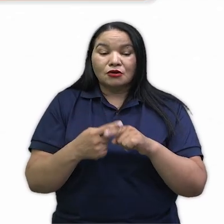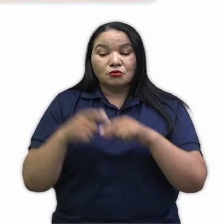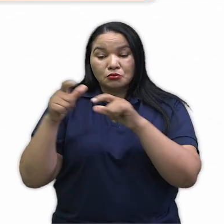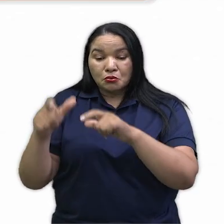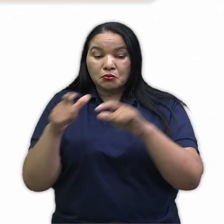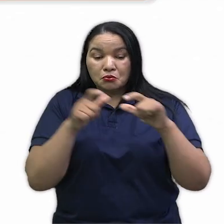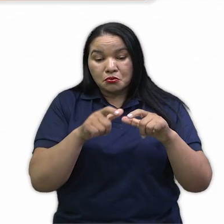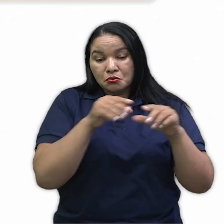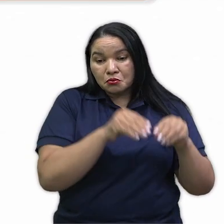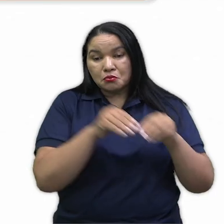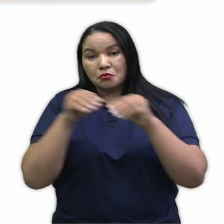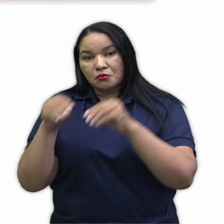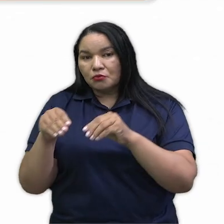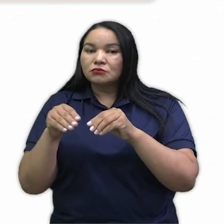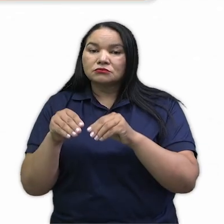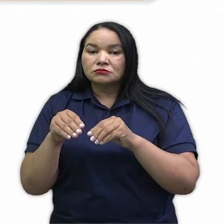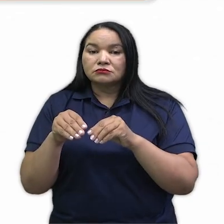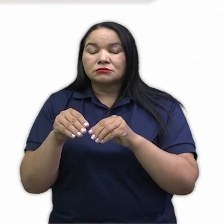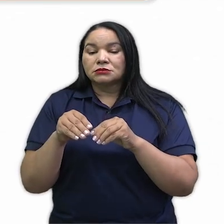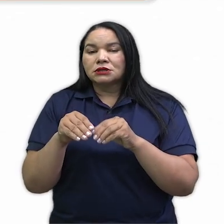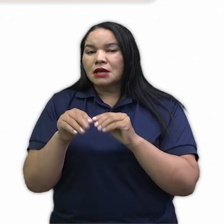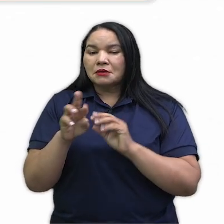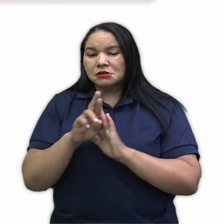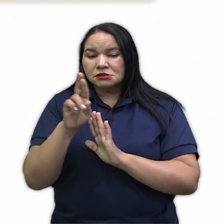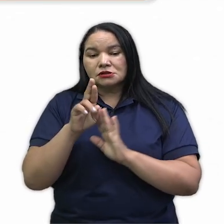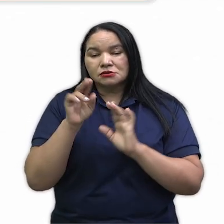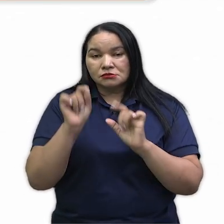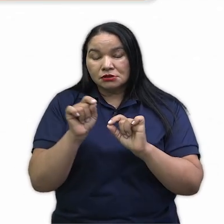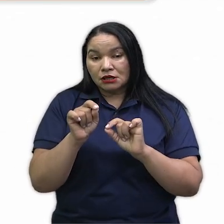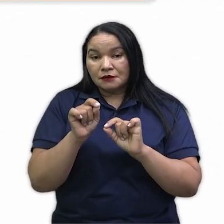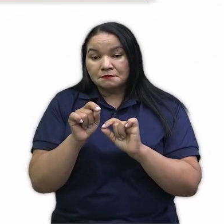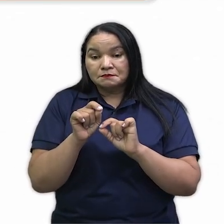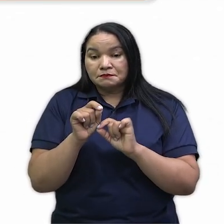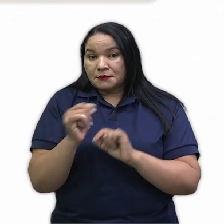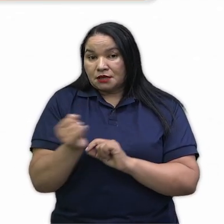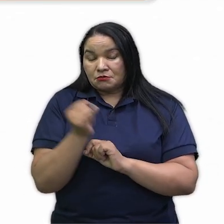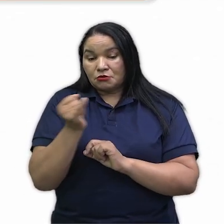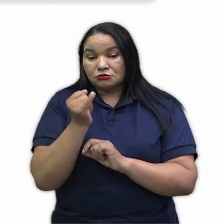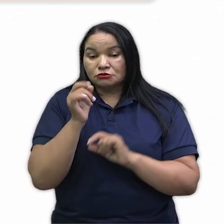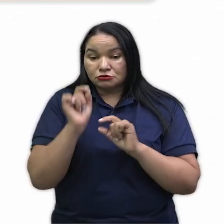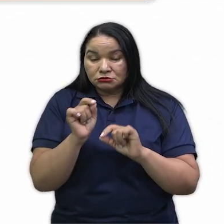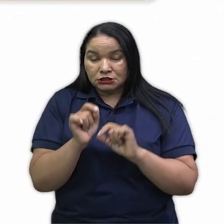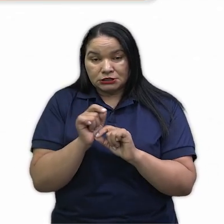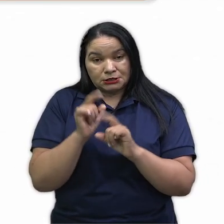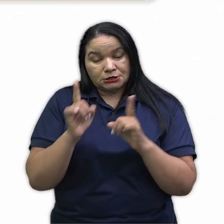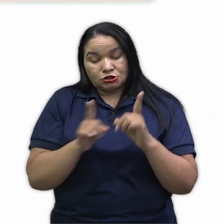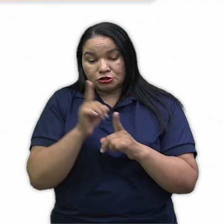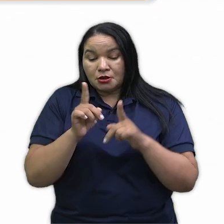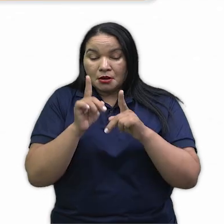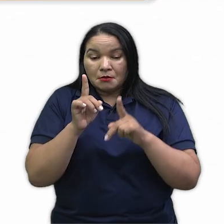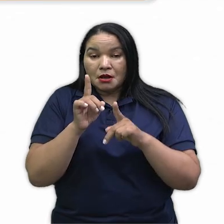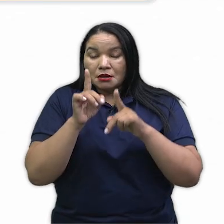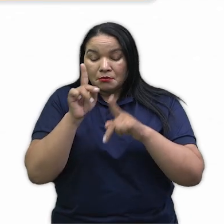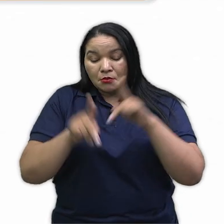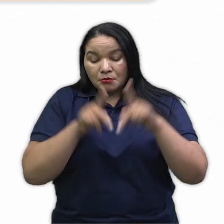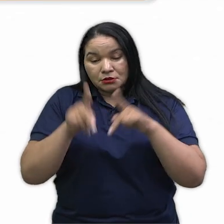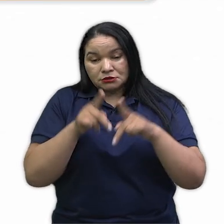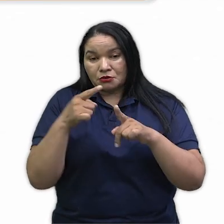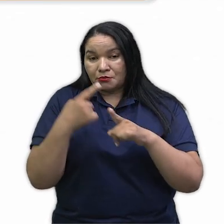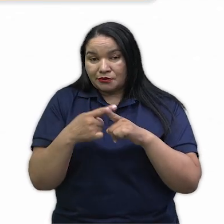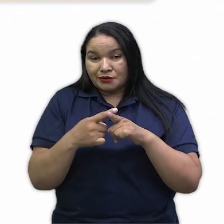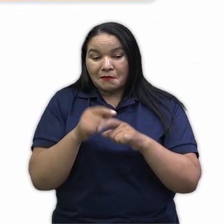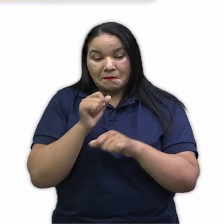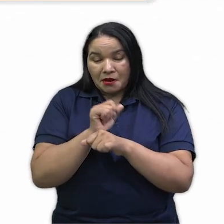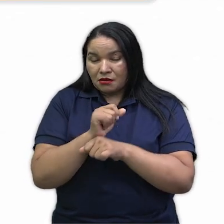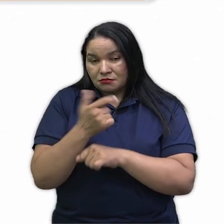o deslocamento de pessoas de um lugar para o outro, representando o quê? É um componente crucial nessa dinâmica populacional,